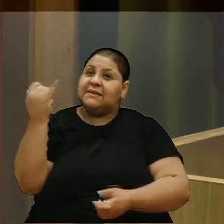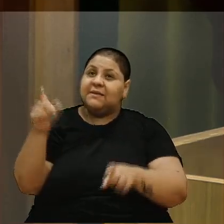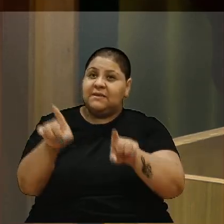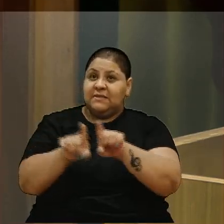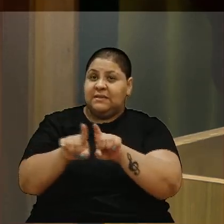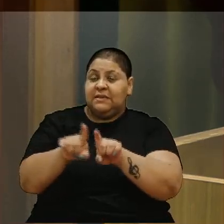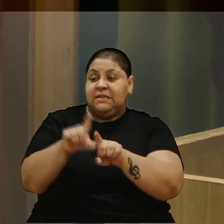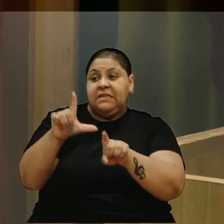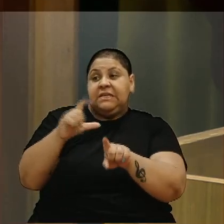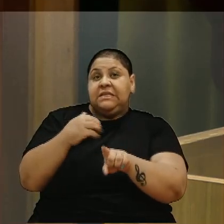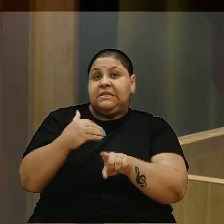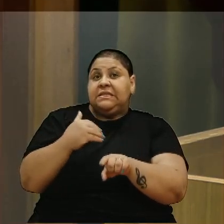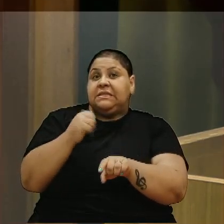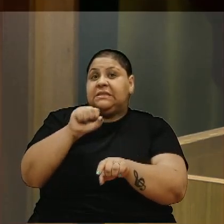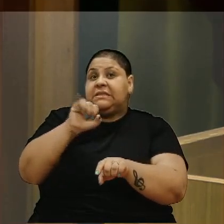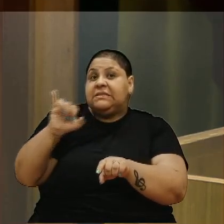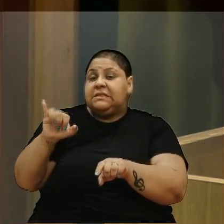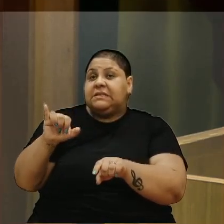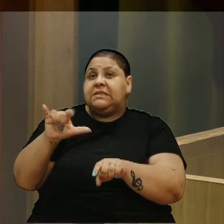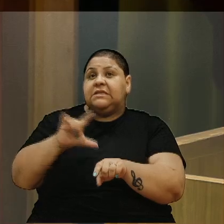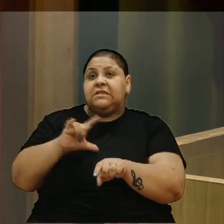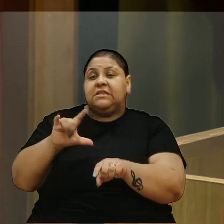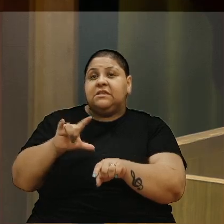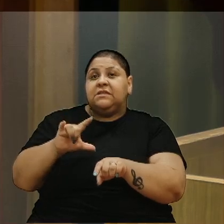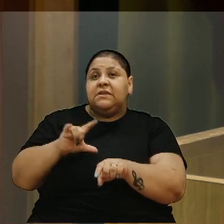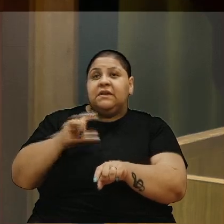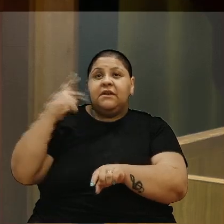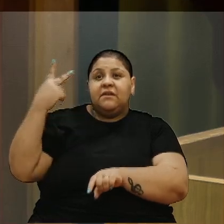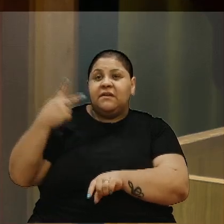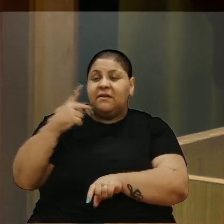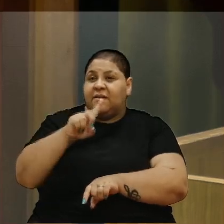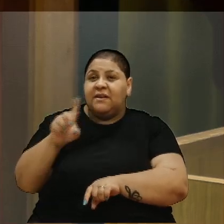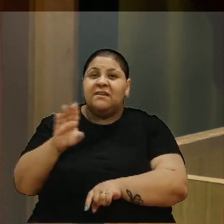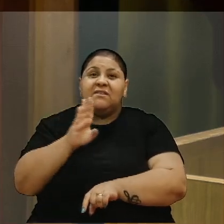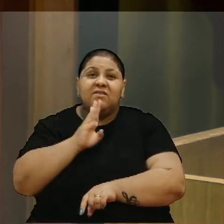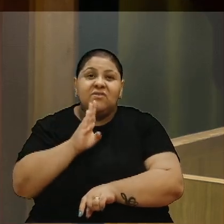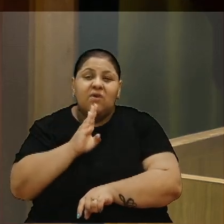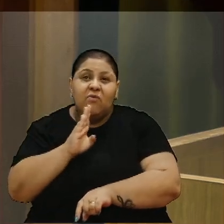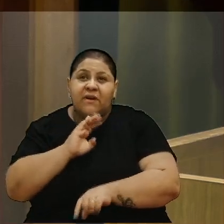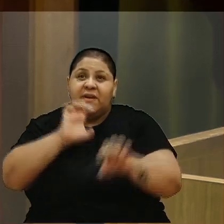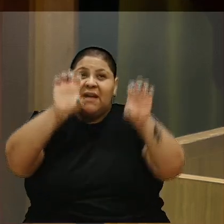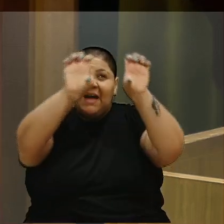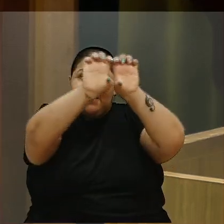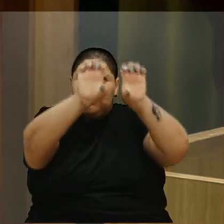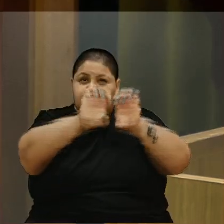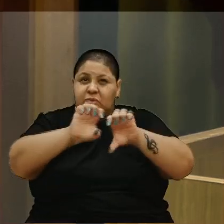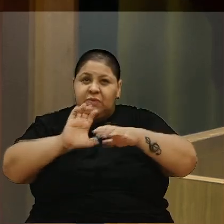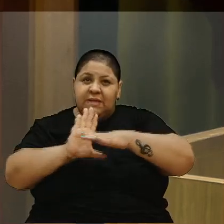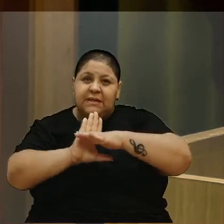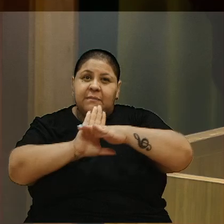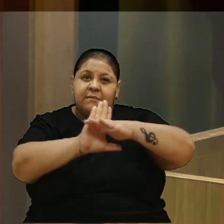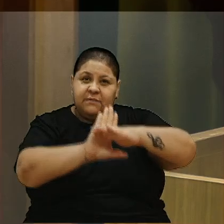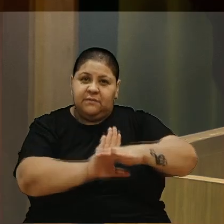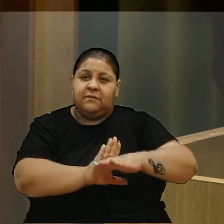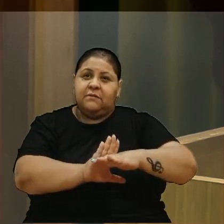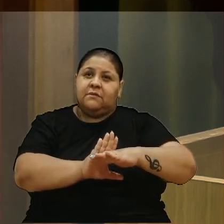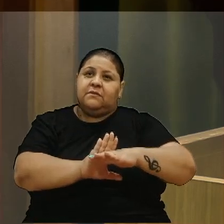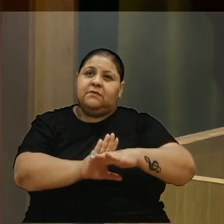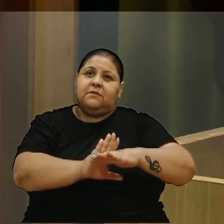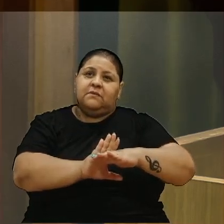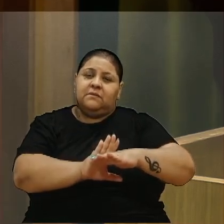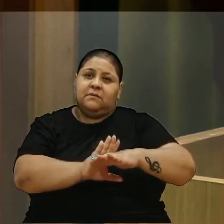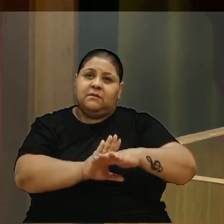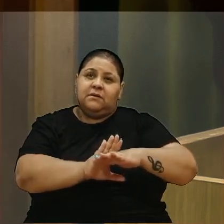ainda tiver algum vereador que não conhece 100% da estrutura da Maesa, que risque sua